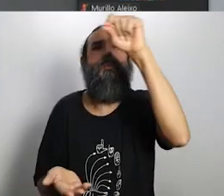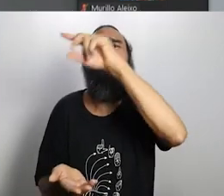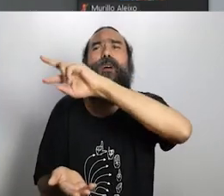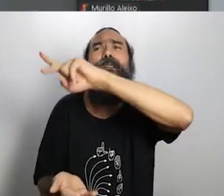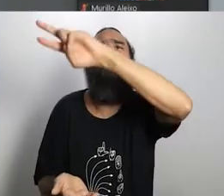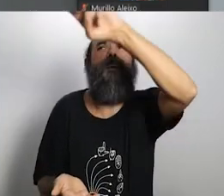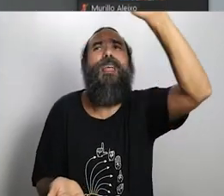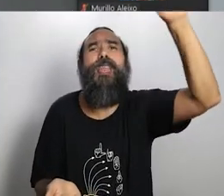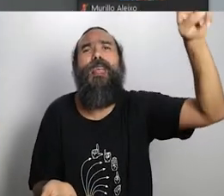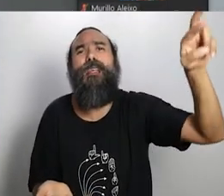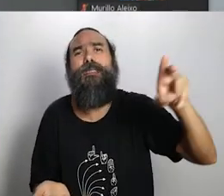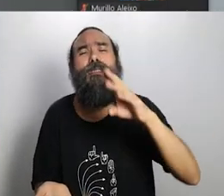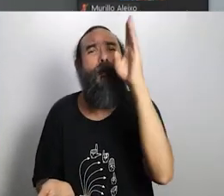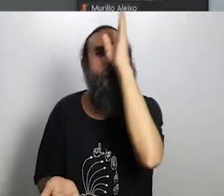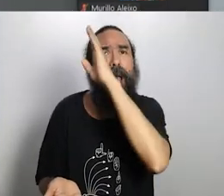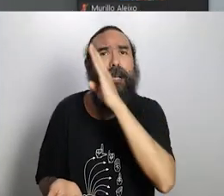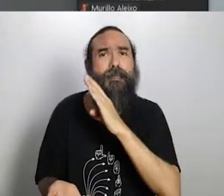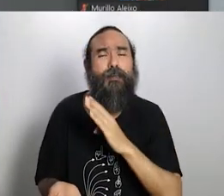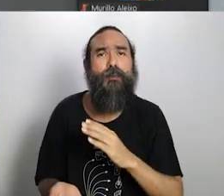Ah,